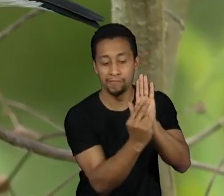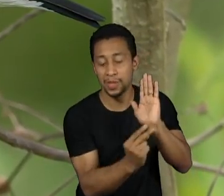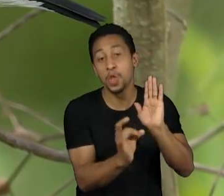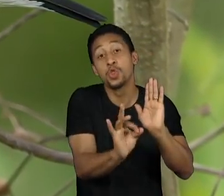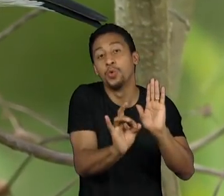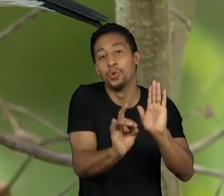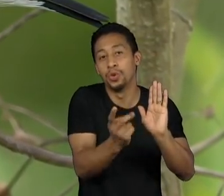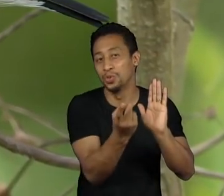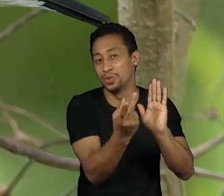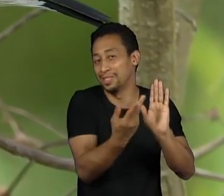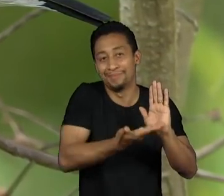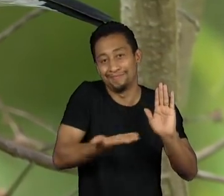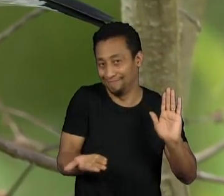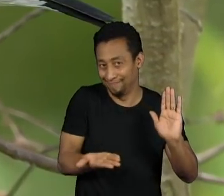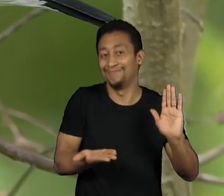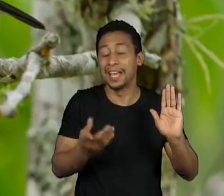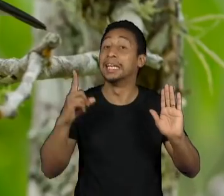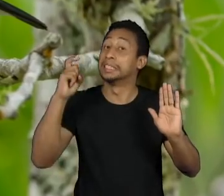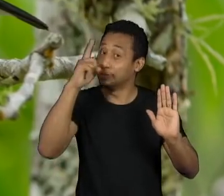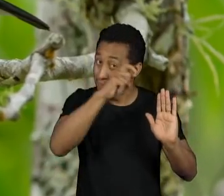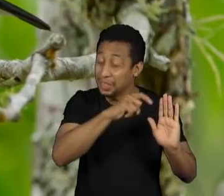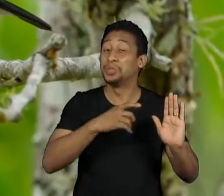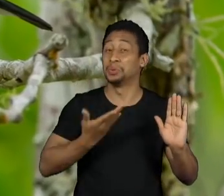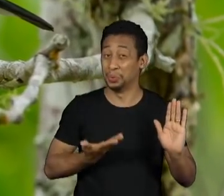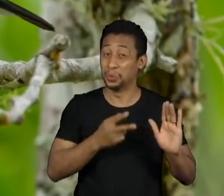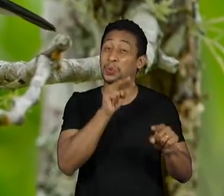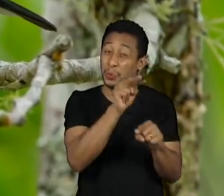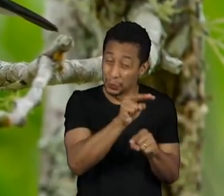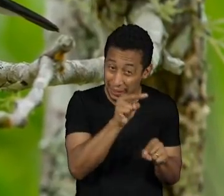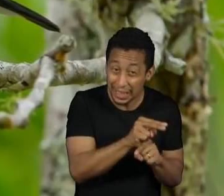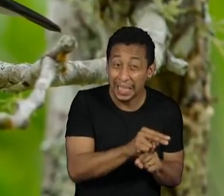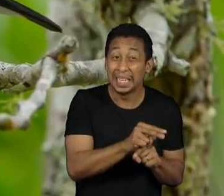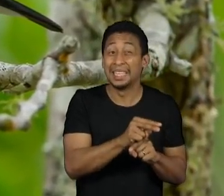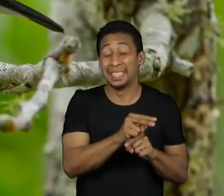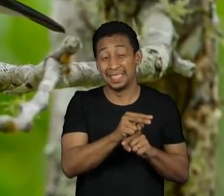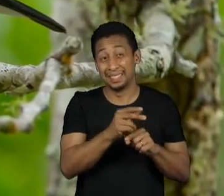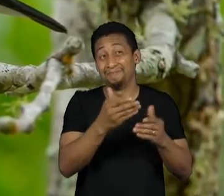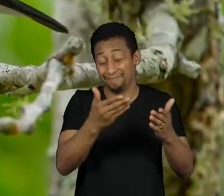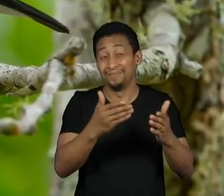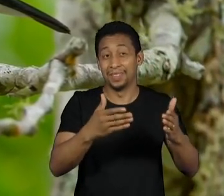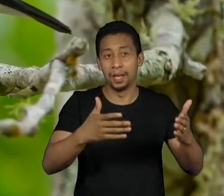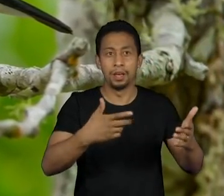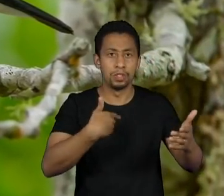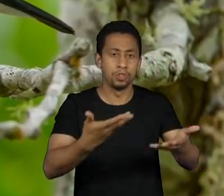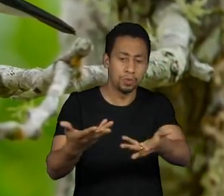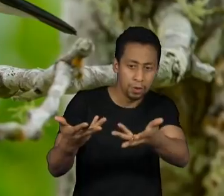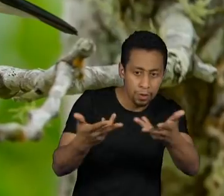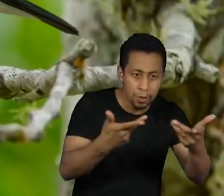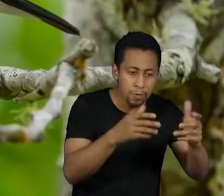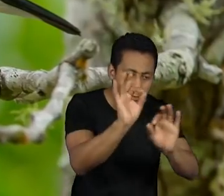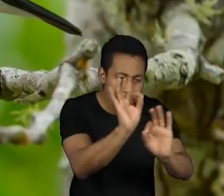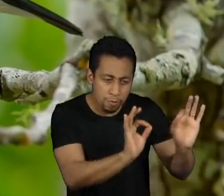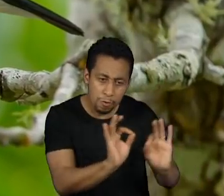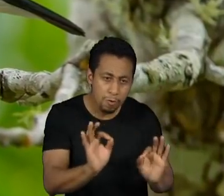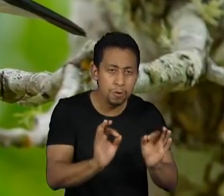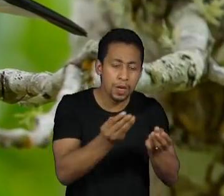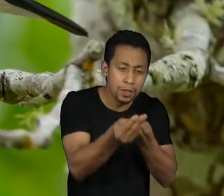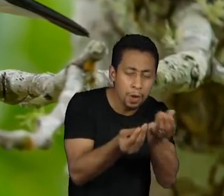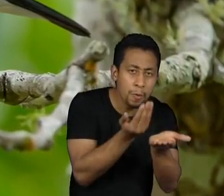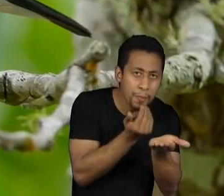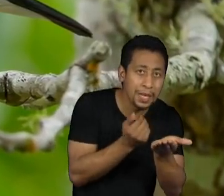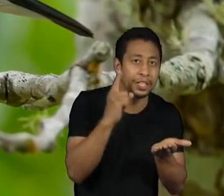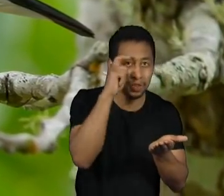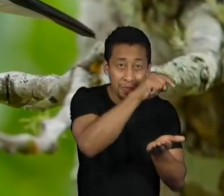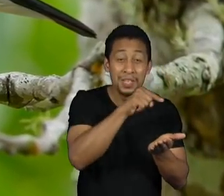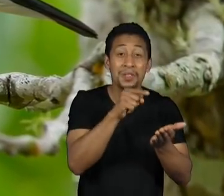insetívora, então é super difícil de cuidar dela em cativeiro. É uma espécie pequenininha,